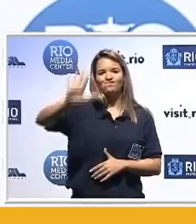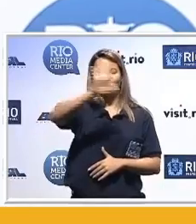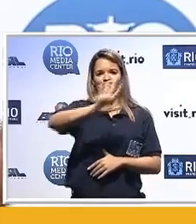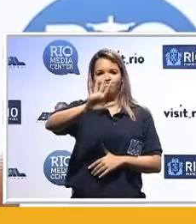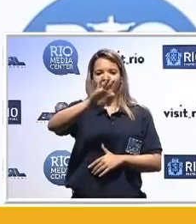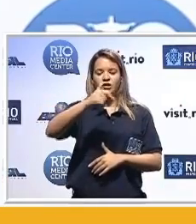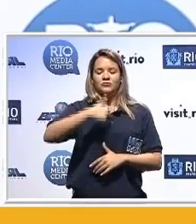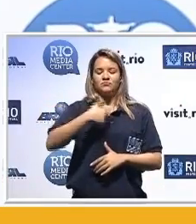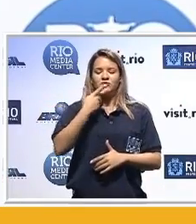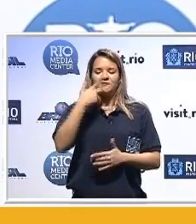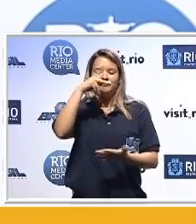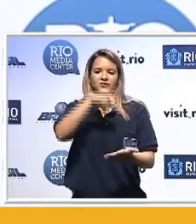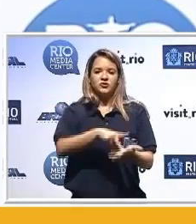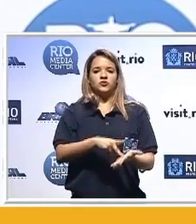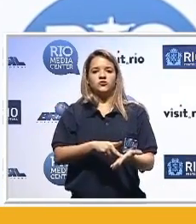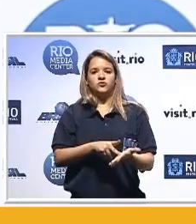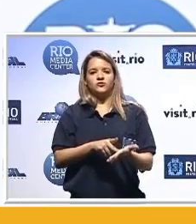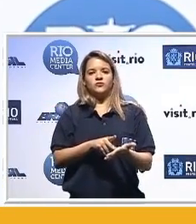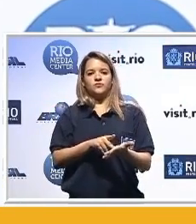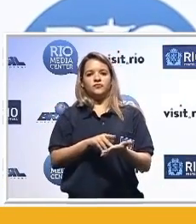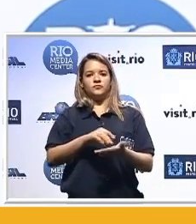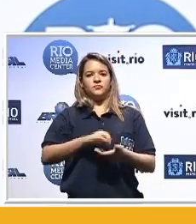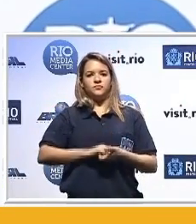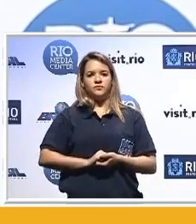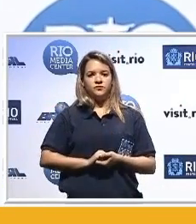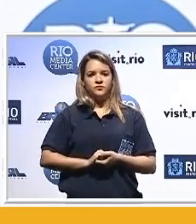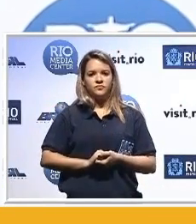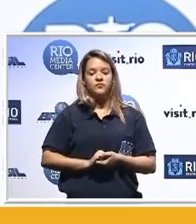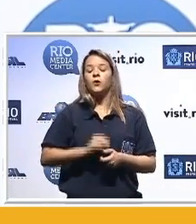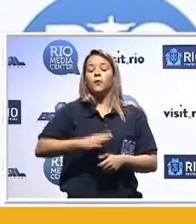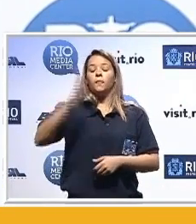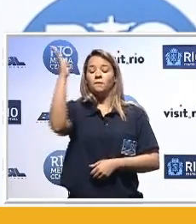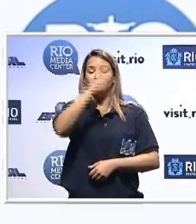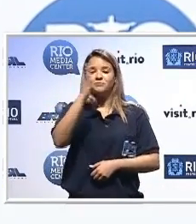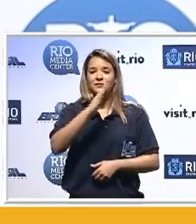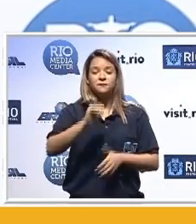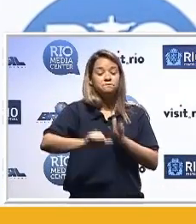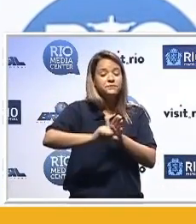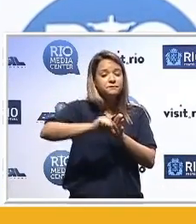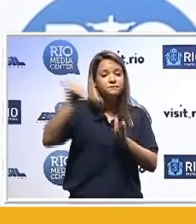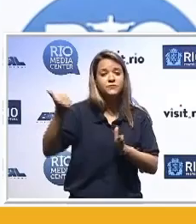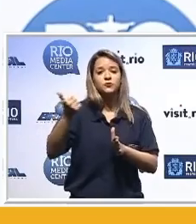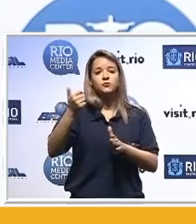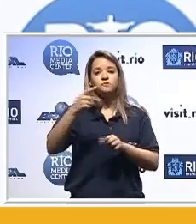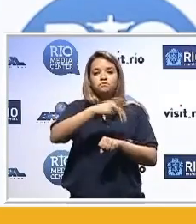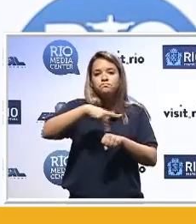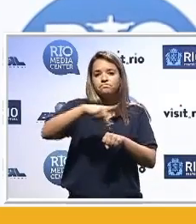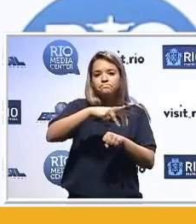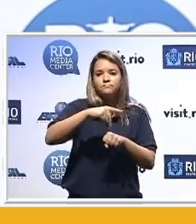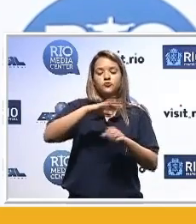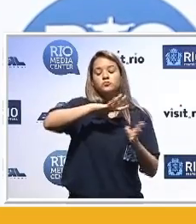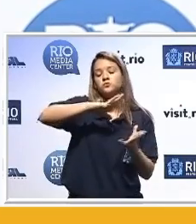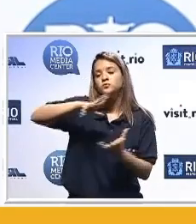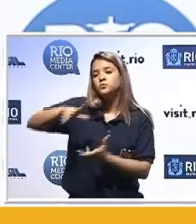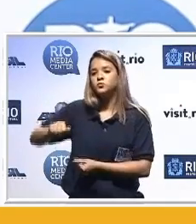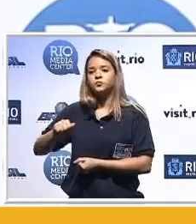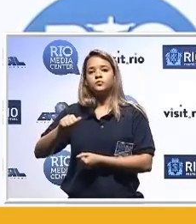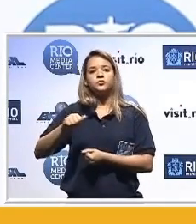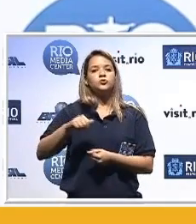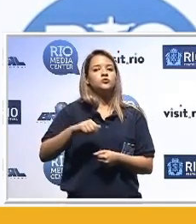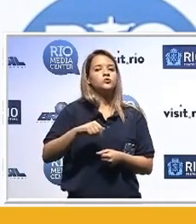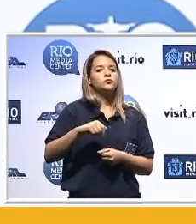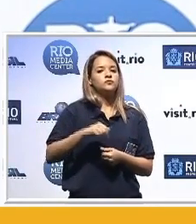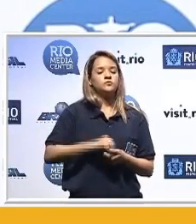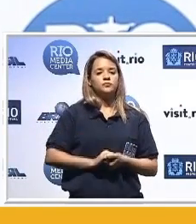isso nós não iríamos evoluir. O Brasil é o primeiro país do mundo em potenciais naturais e paisagísticos para o